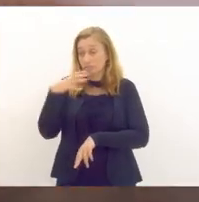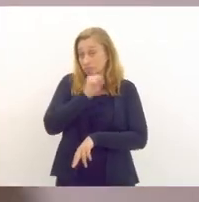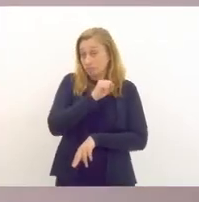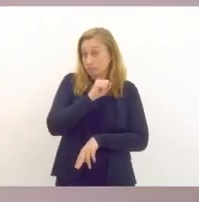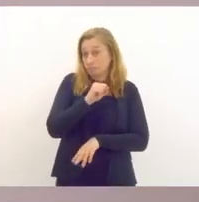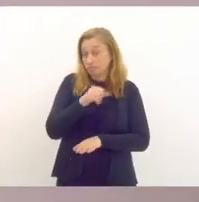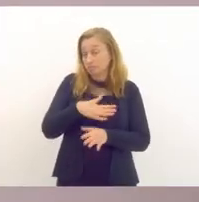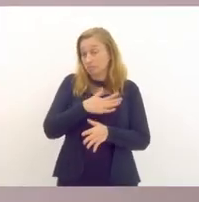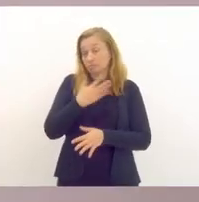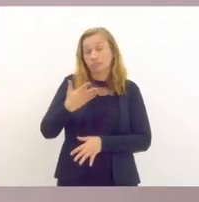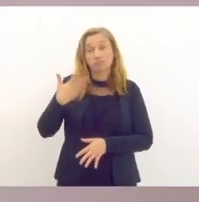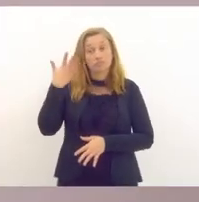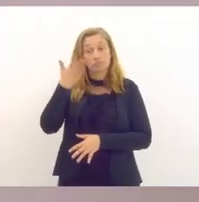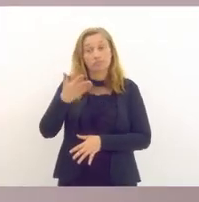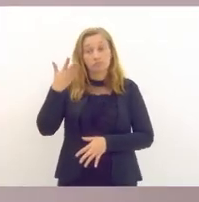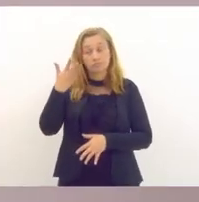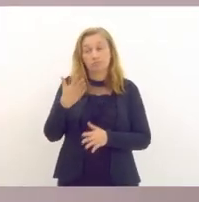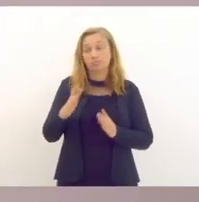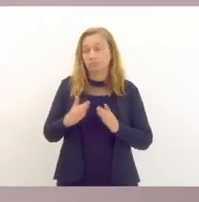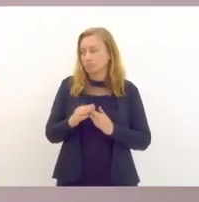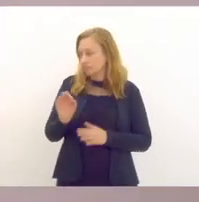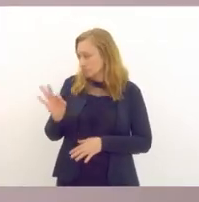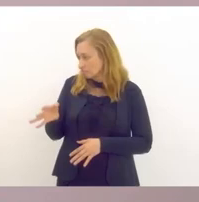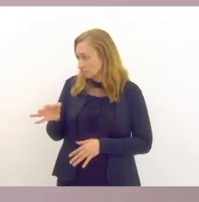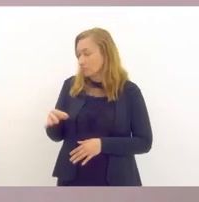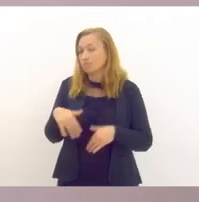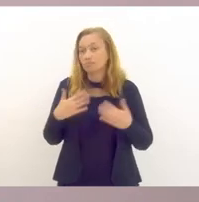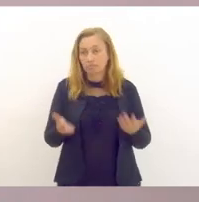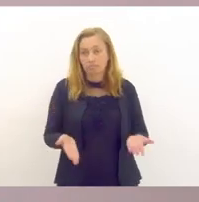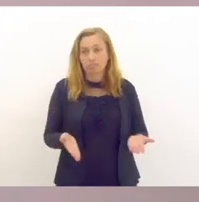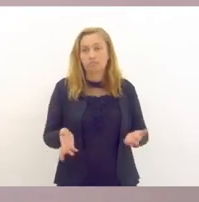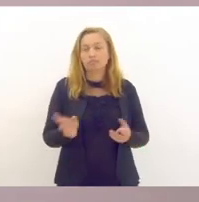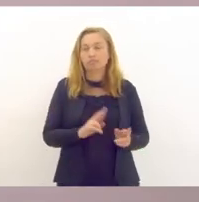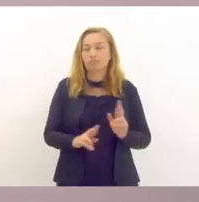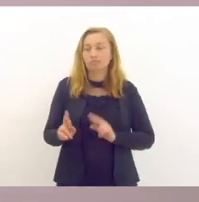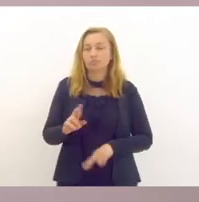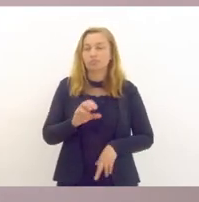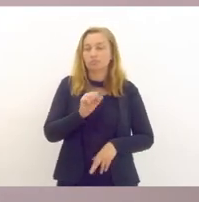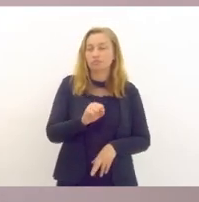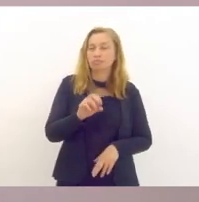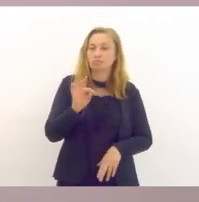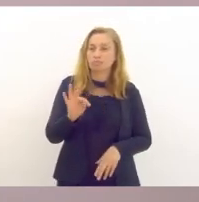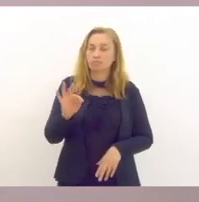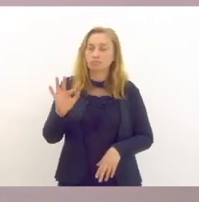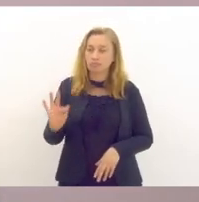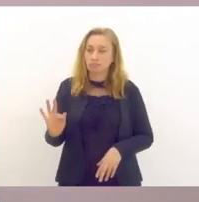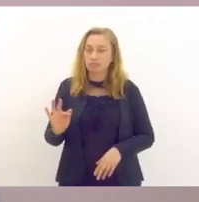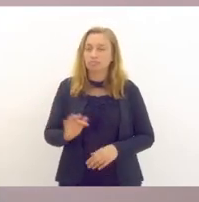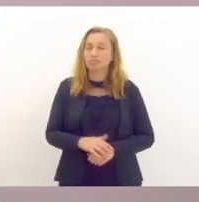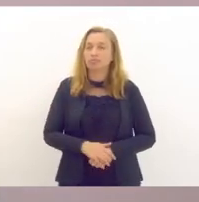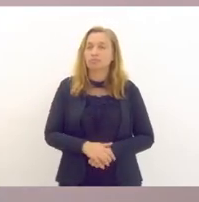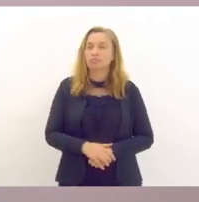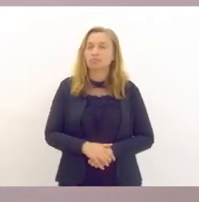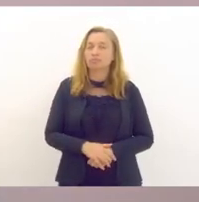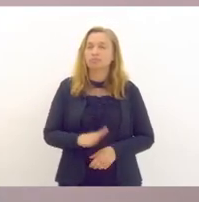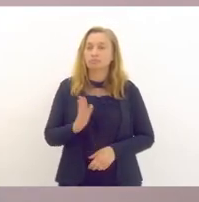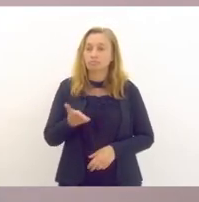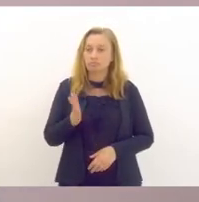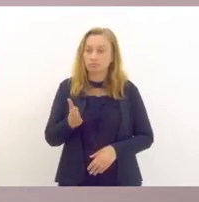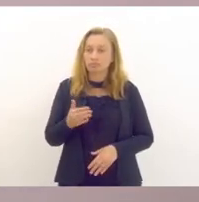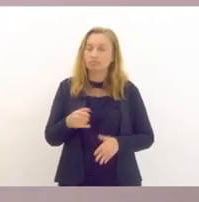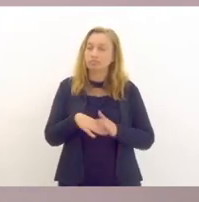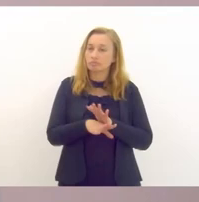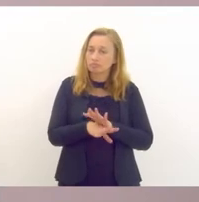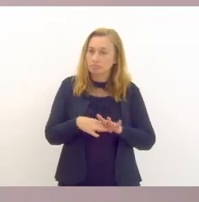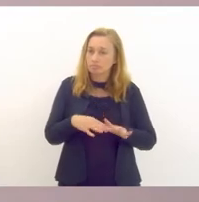uma mensagem para casa Tá certo então em relação ao STF a gente já já se acostumou